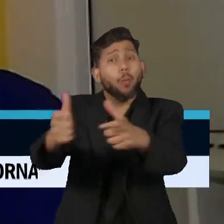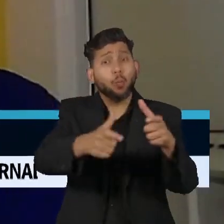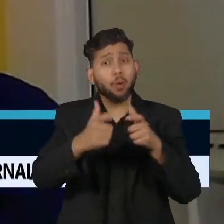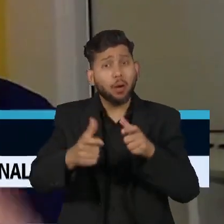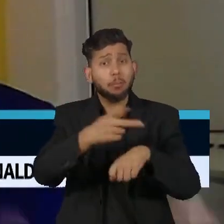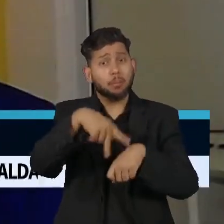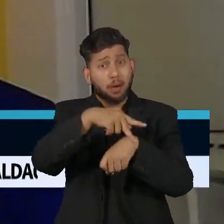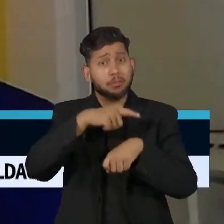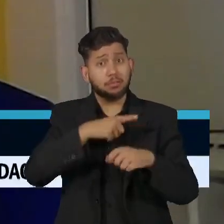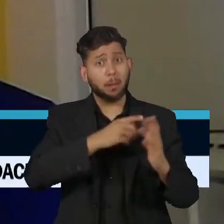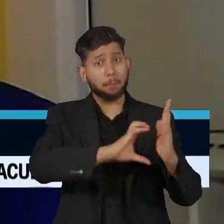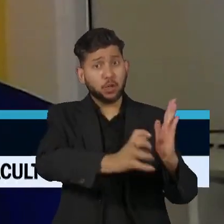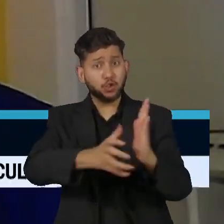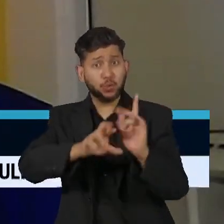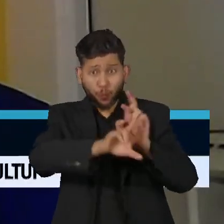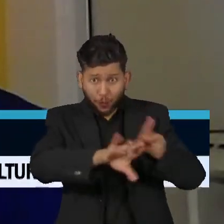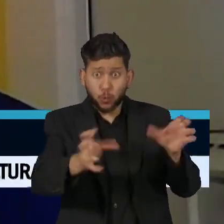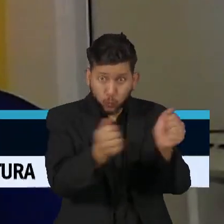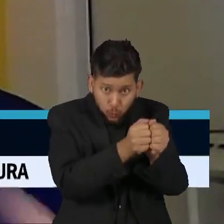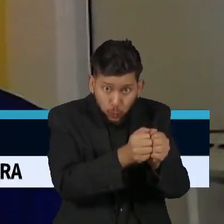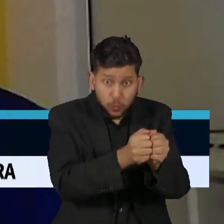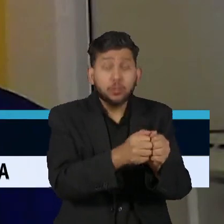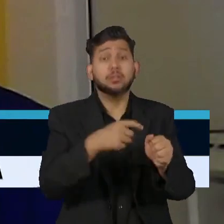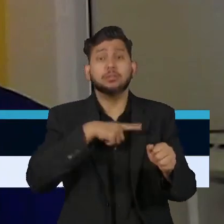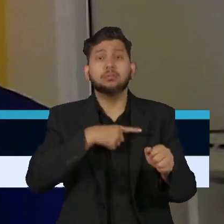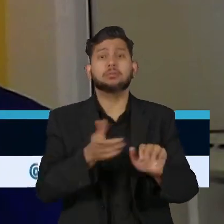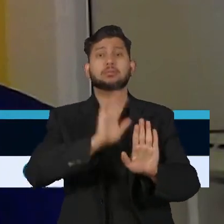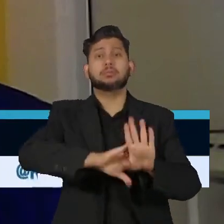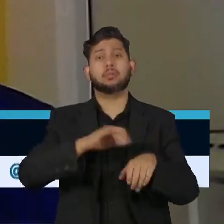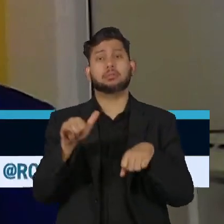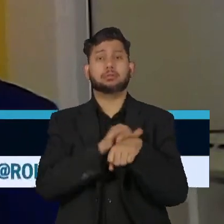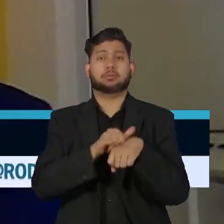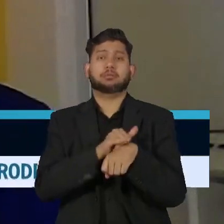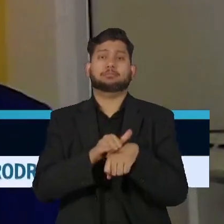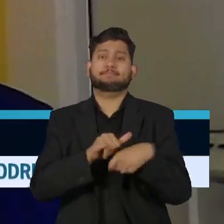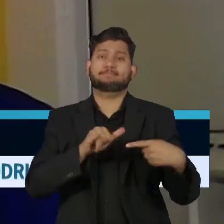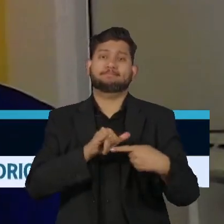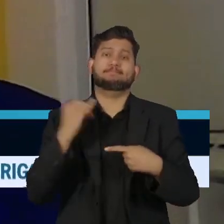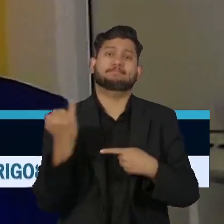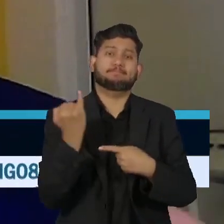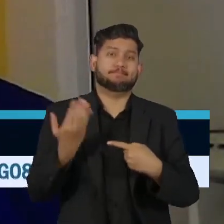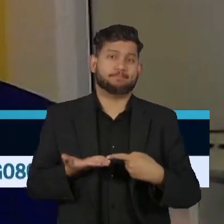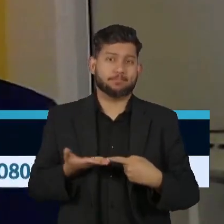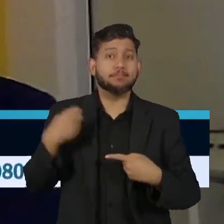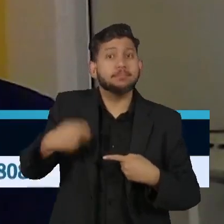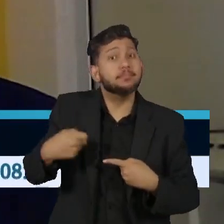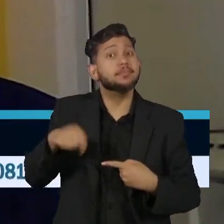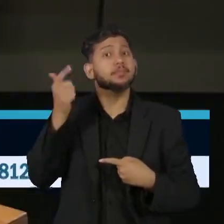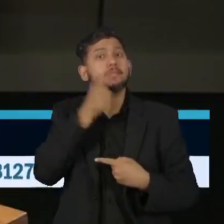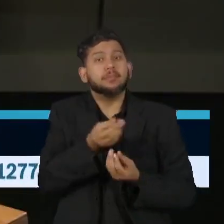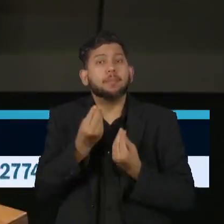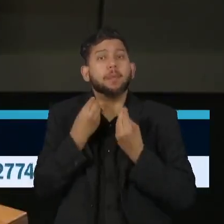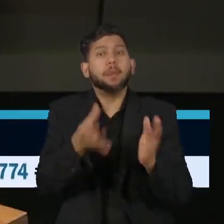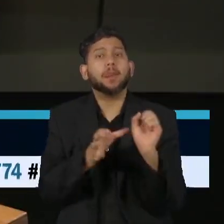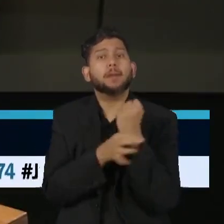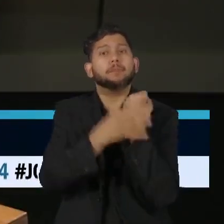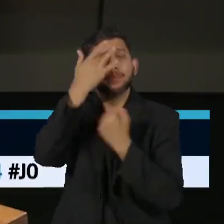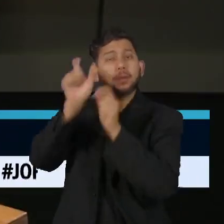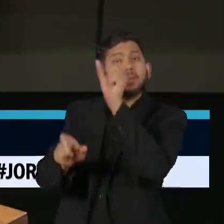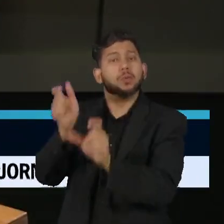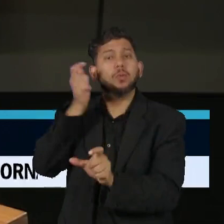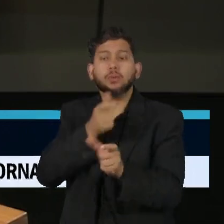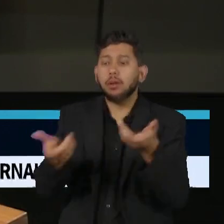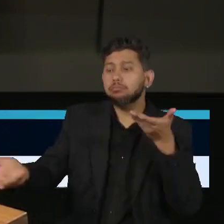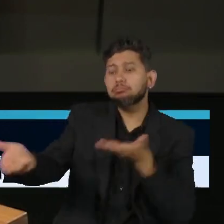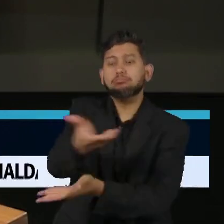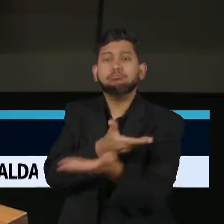governo, existe uma série de ferramentas que podem ser utilizadas e que devem ser utilizadas para garantir que esse pessoal converse